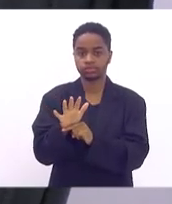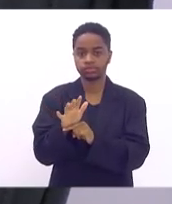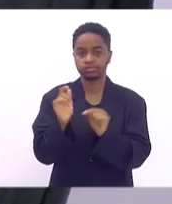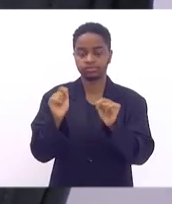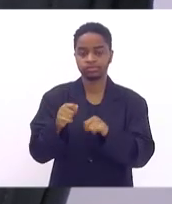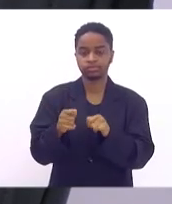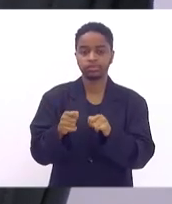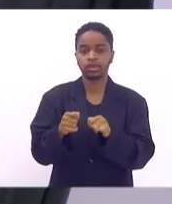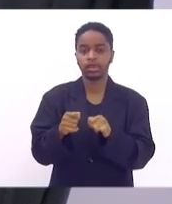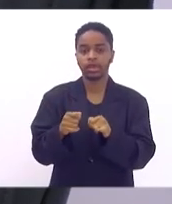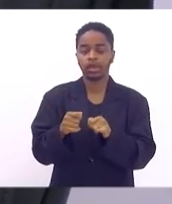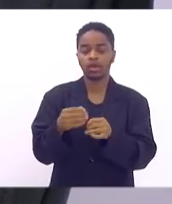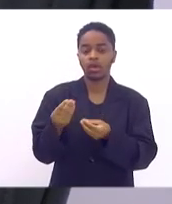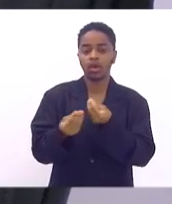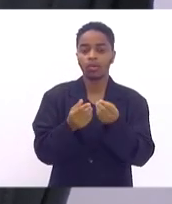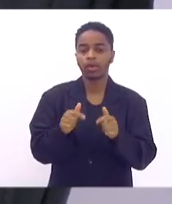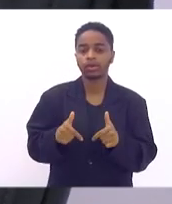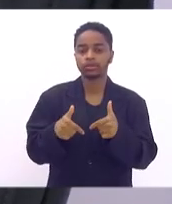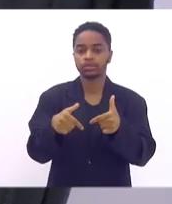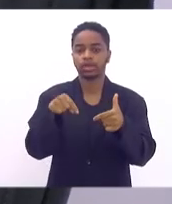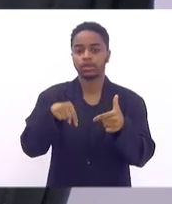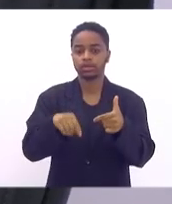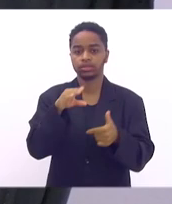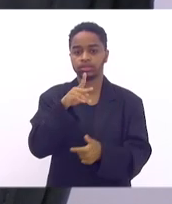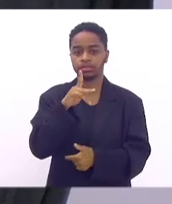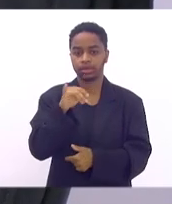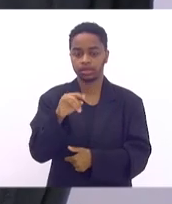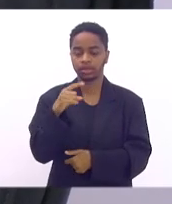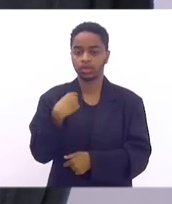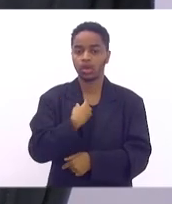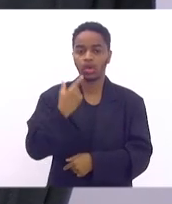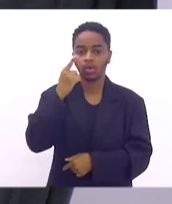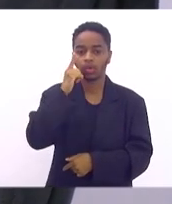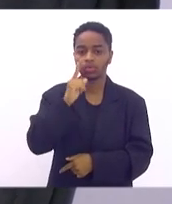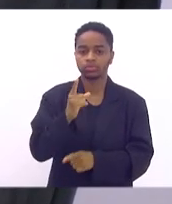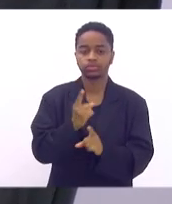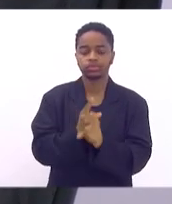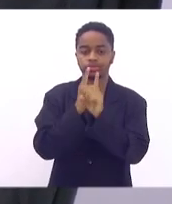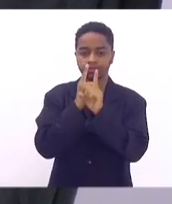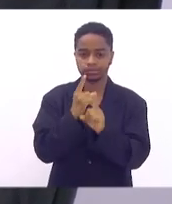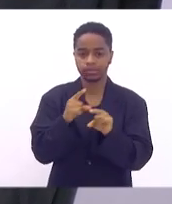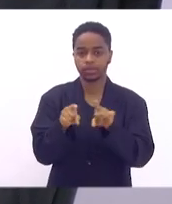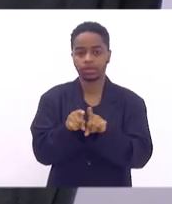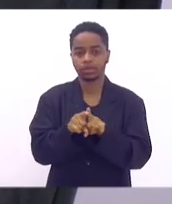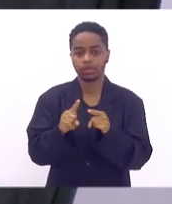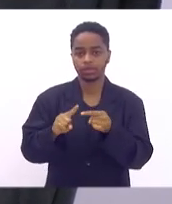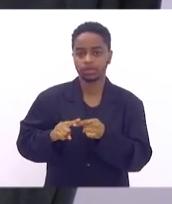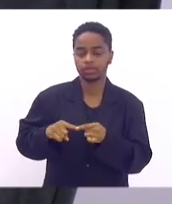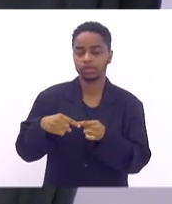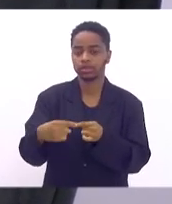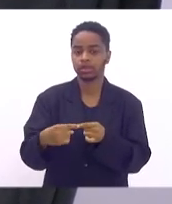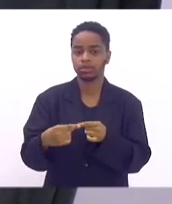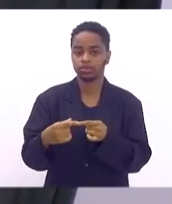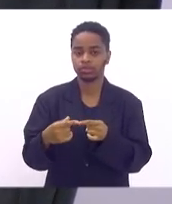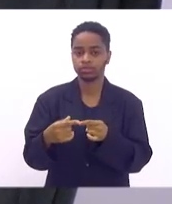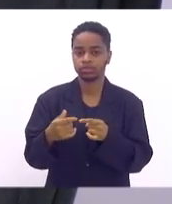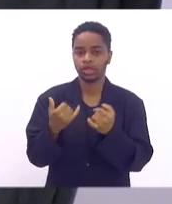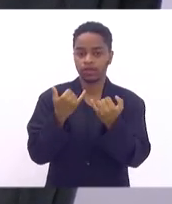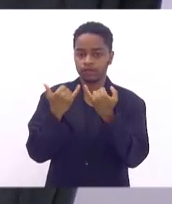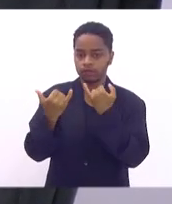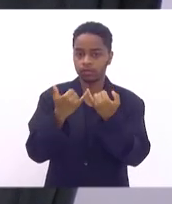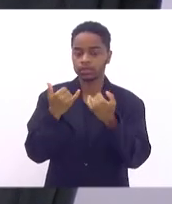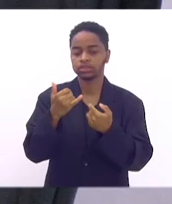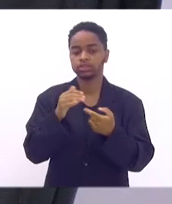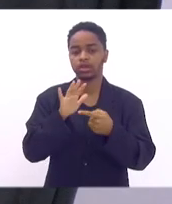do papel dessa CPI, que é de fazer um robusto diagnóstico e, em seguida, encaminhar as informações,